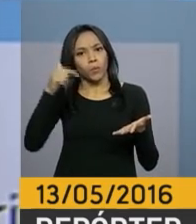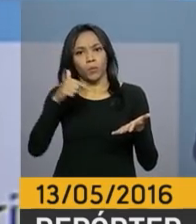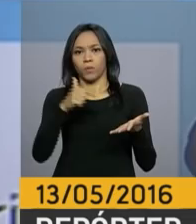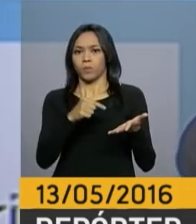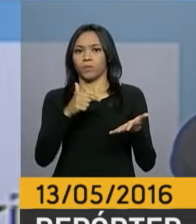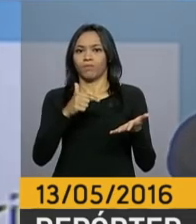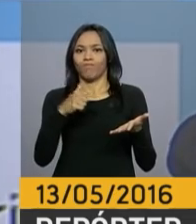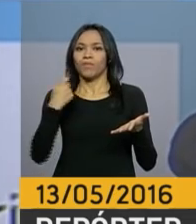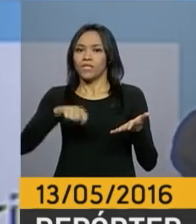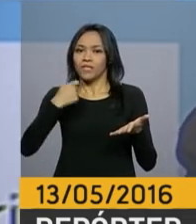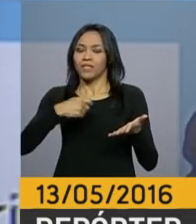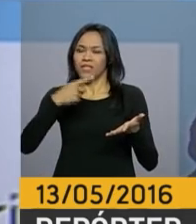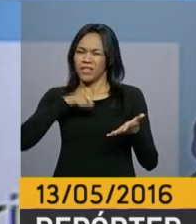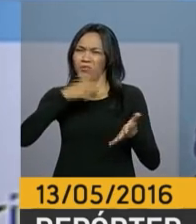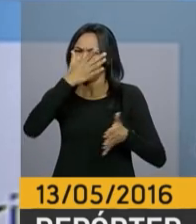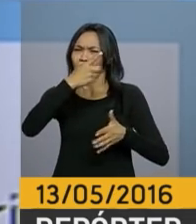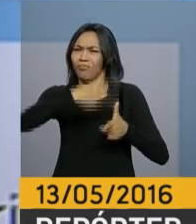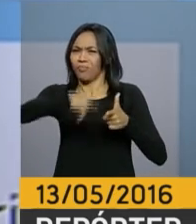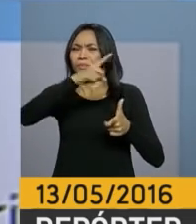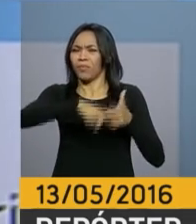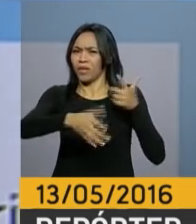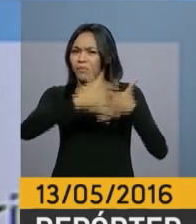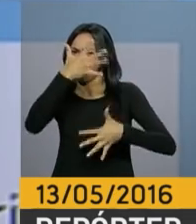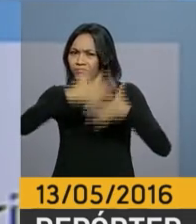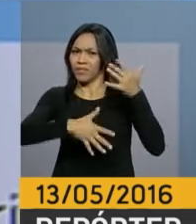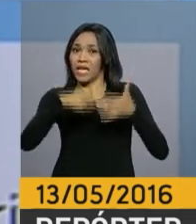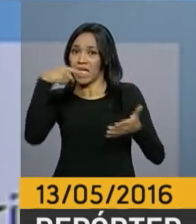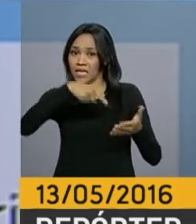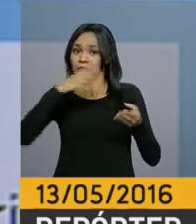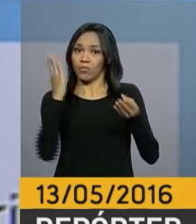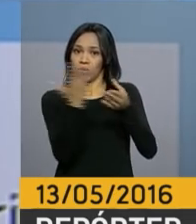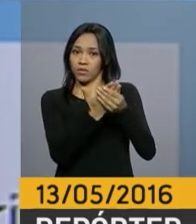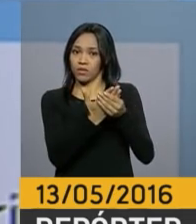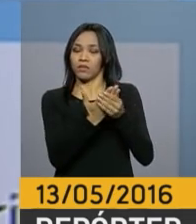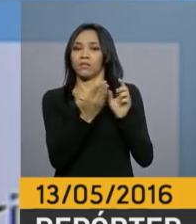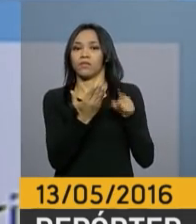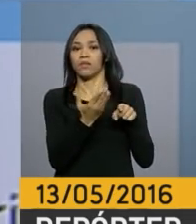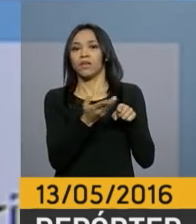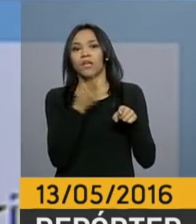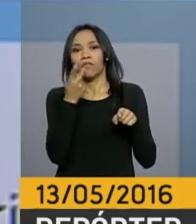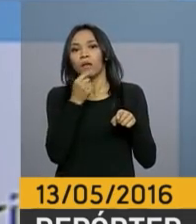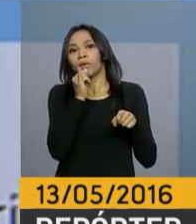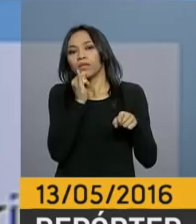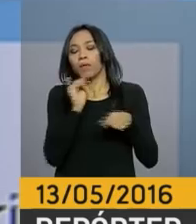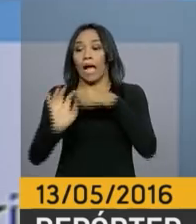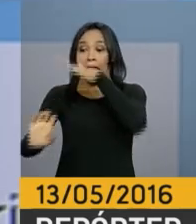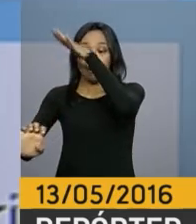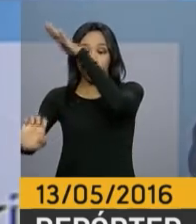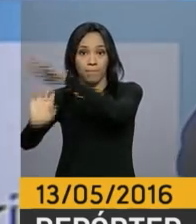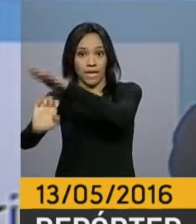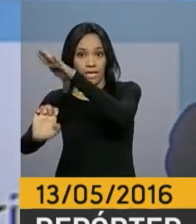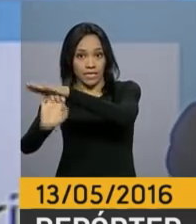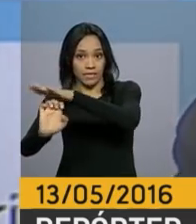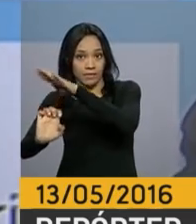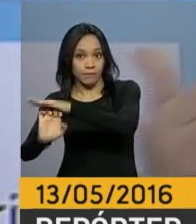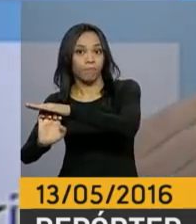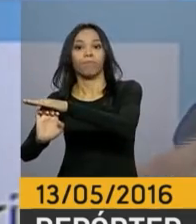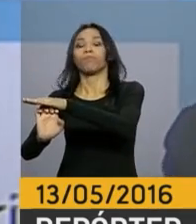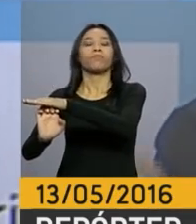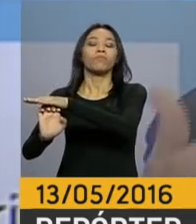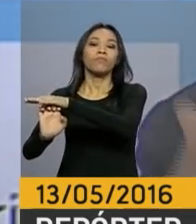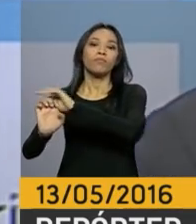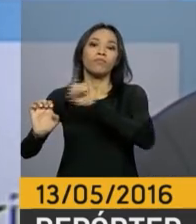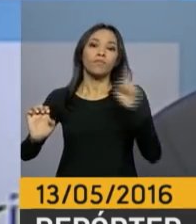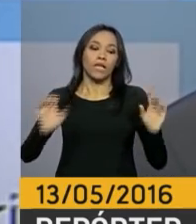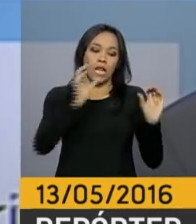dificuldade a ser vencida né o processo prevê que a empresa que transfere a tecnologia para um